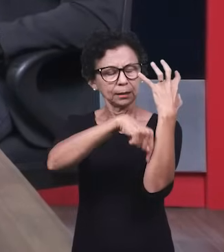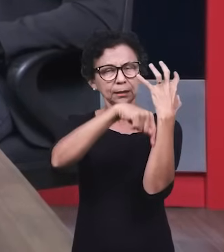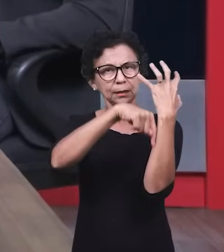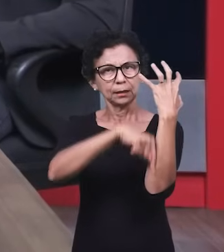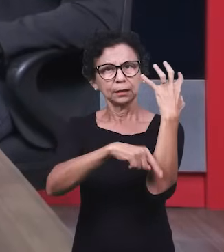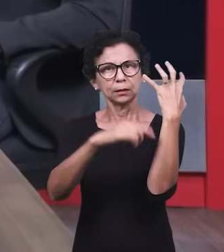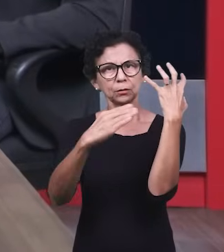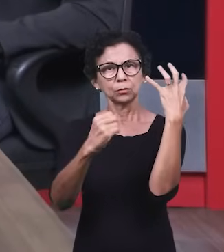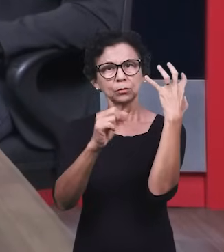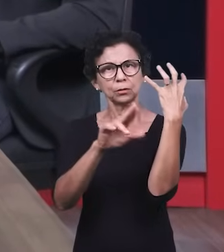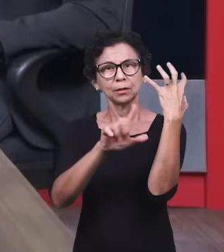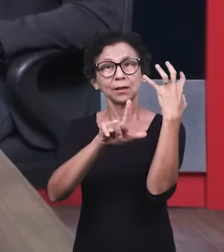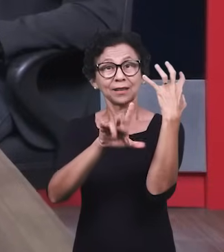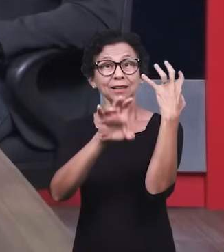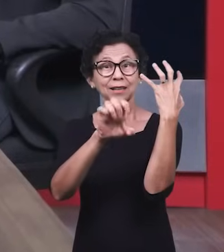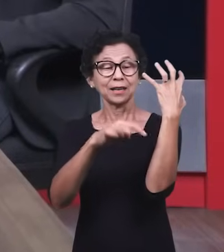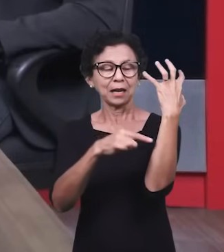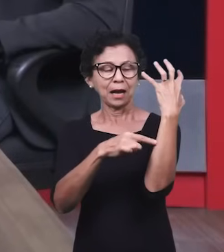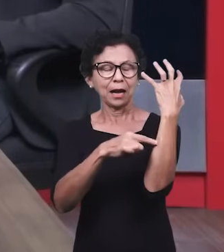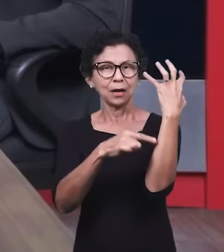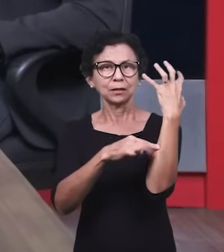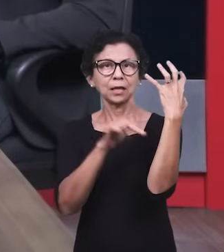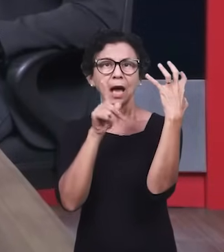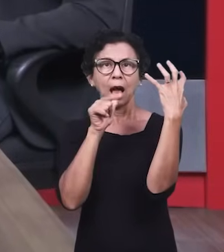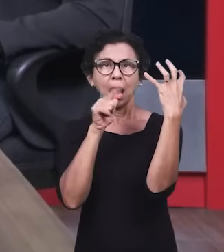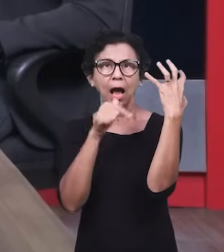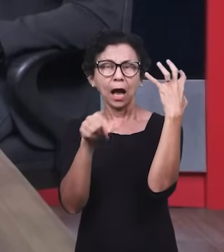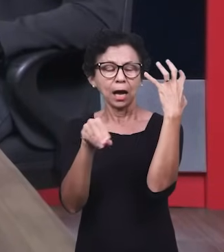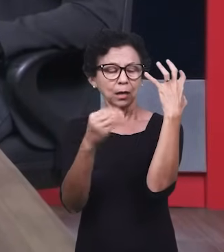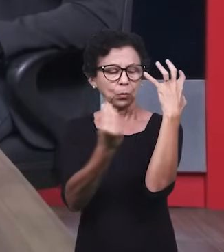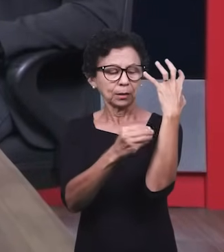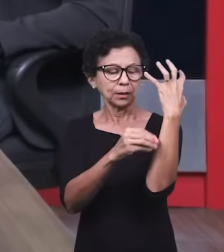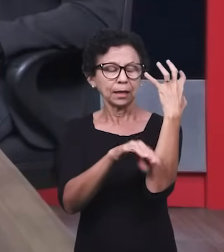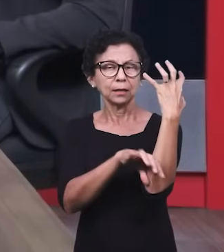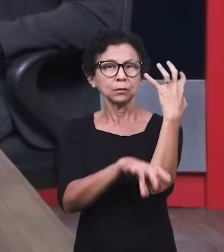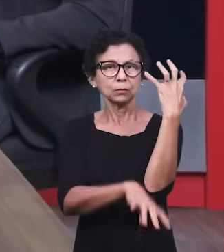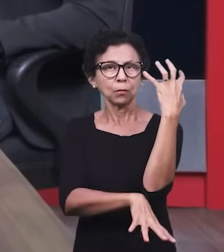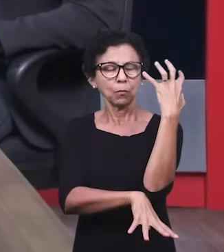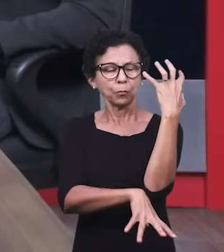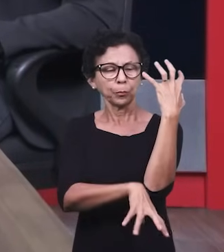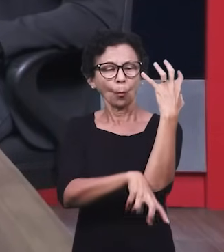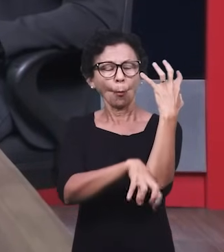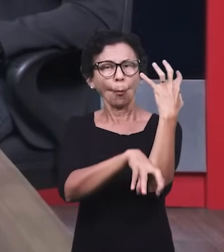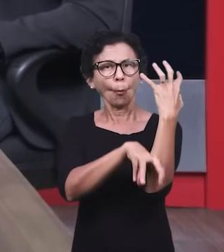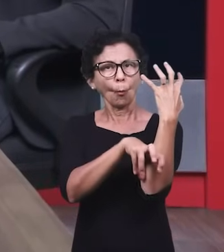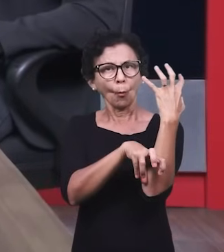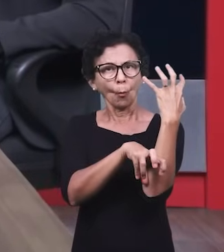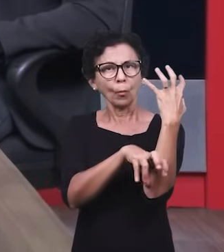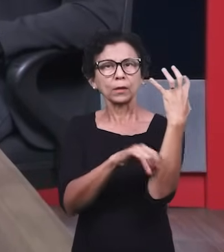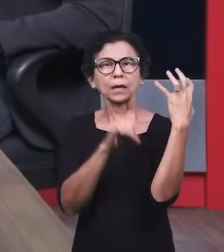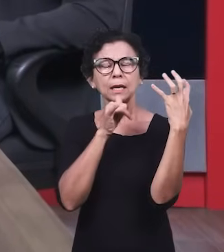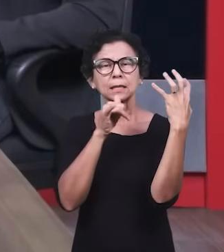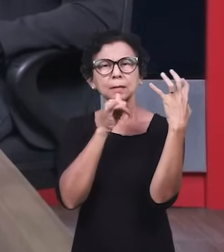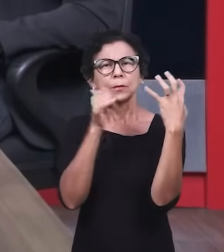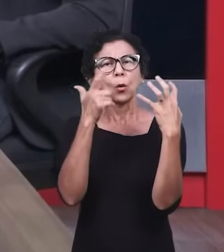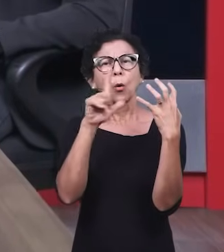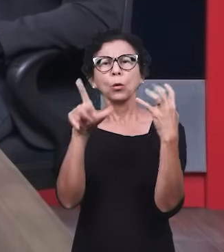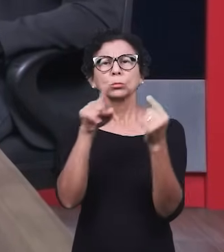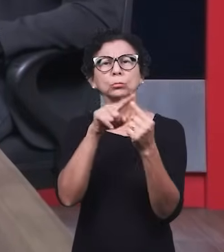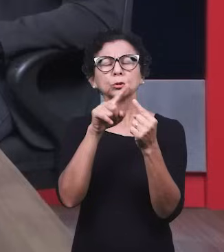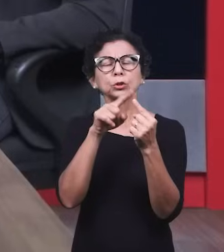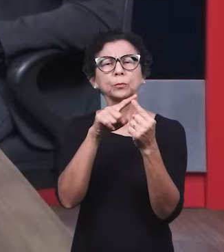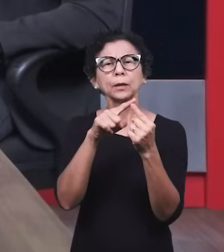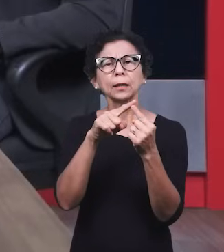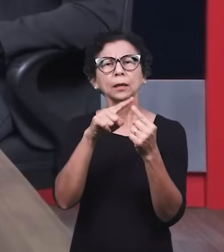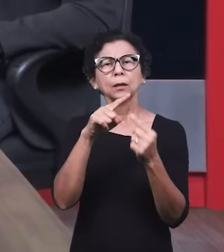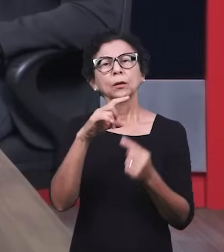essa água e esses sais esses compostos orgânicos como por exemplo nos cactos né e a folha ali né